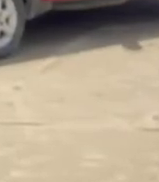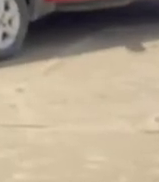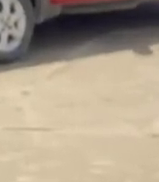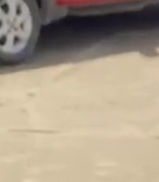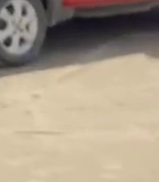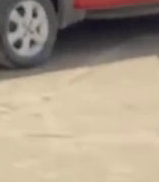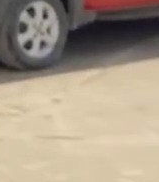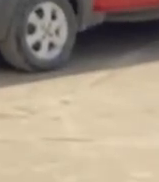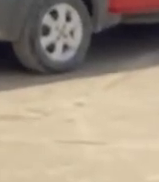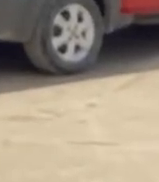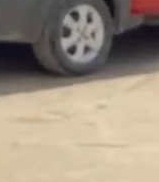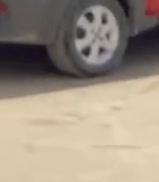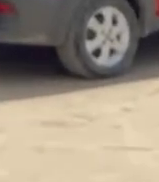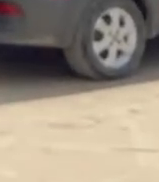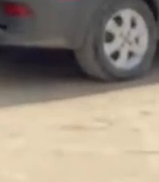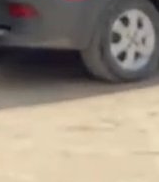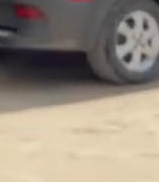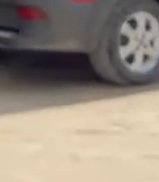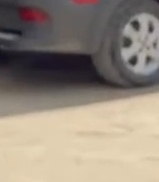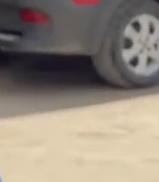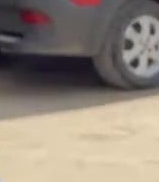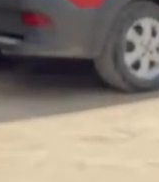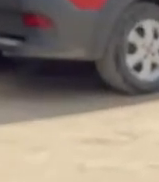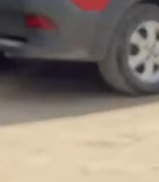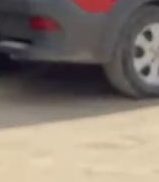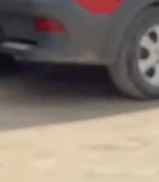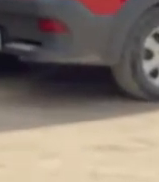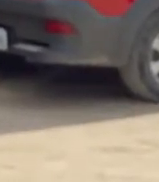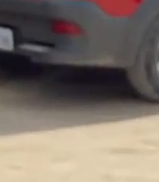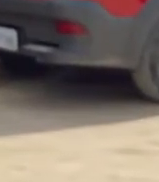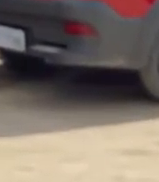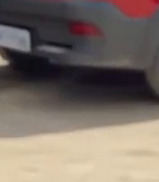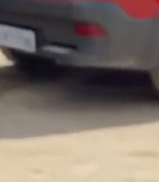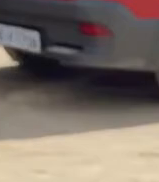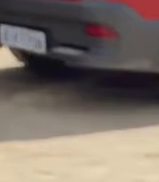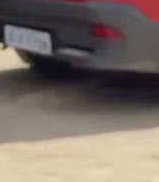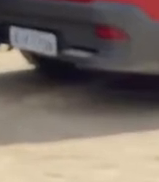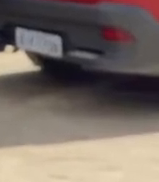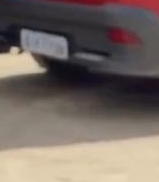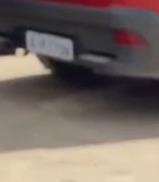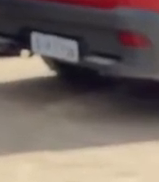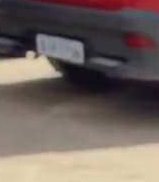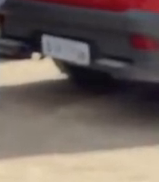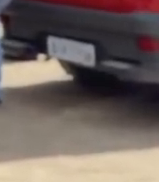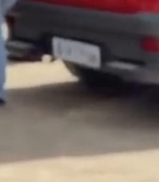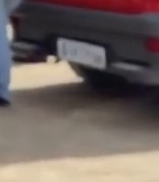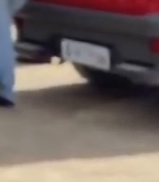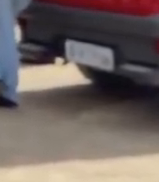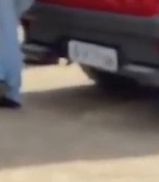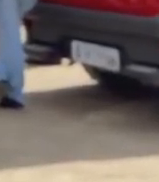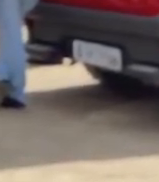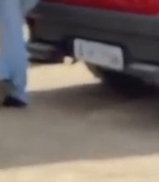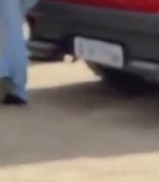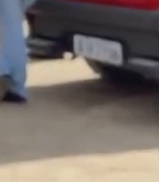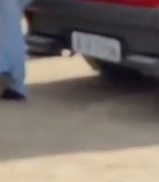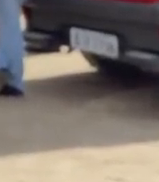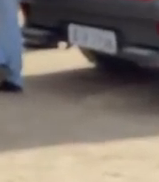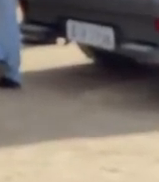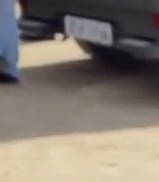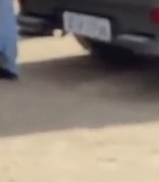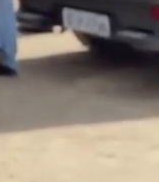ali ao Camacho, onde também... Abraçamos essa causa, levantamos essa bandeira, que é a reabertura da barra do Camacho. Já argumentei, falei que esse fluxo de